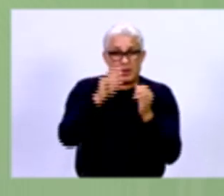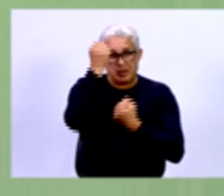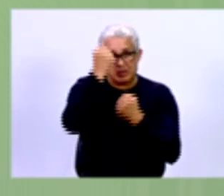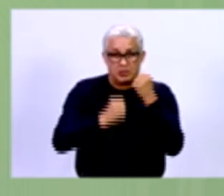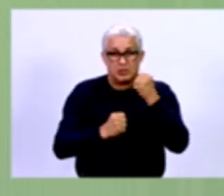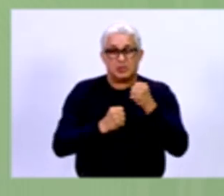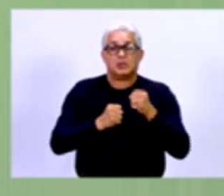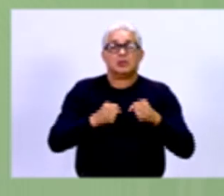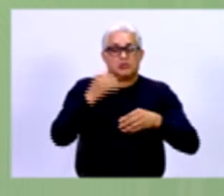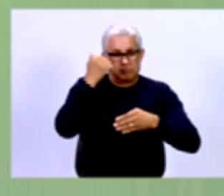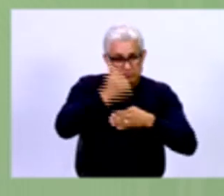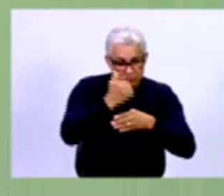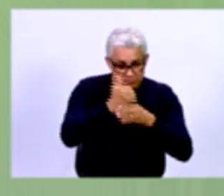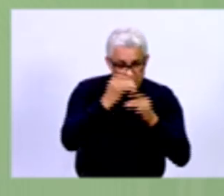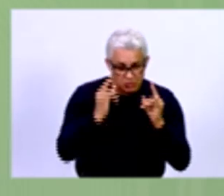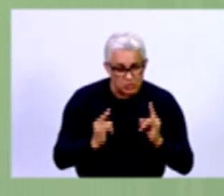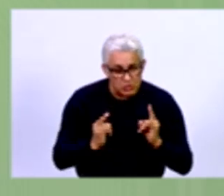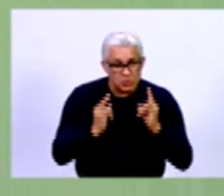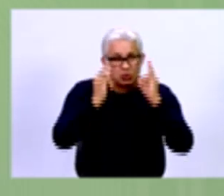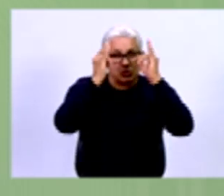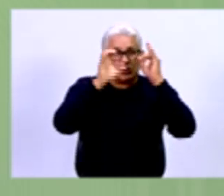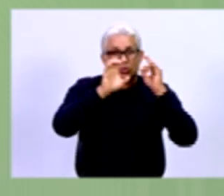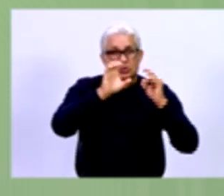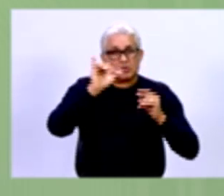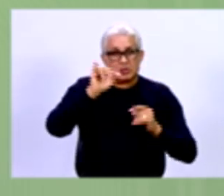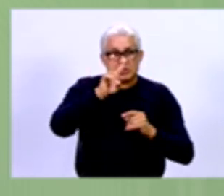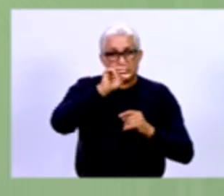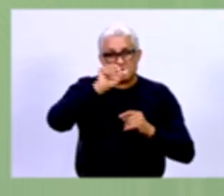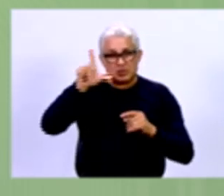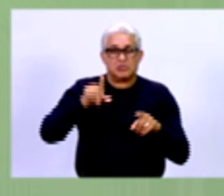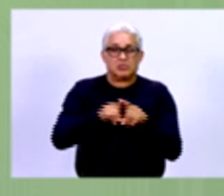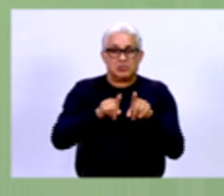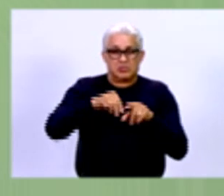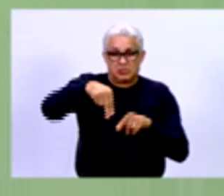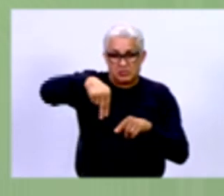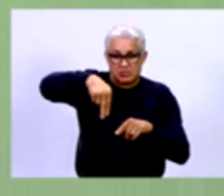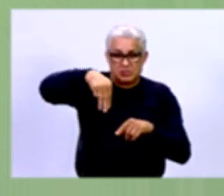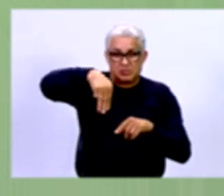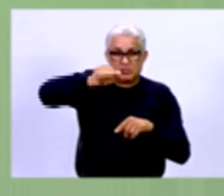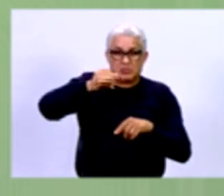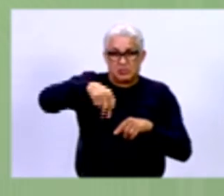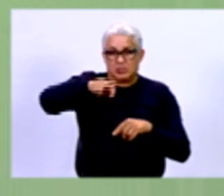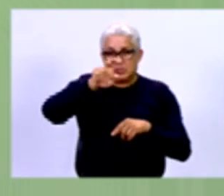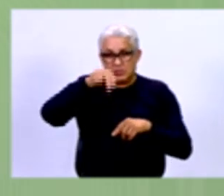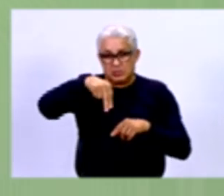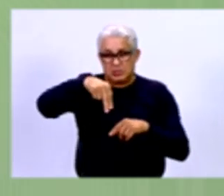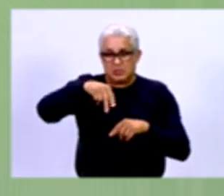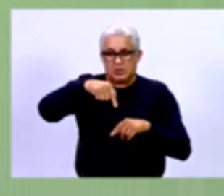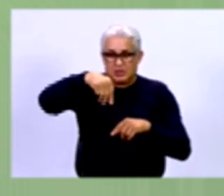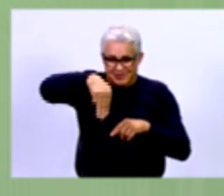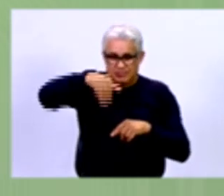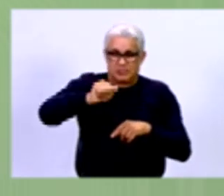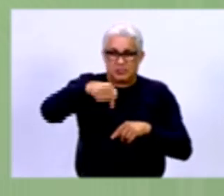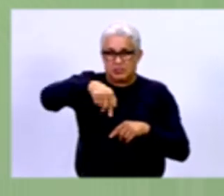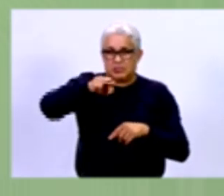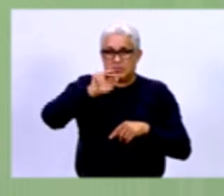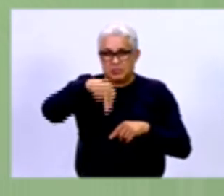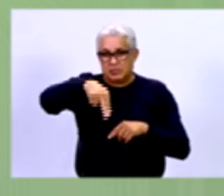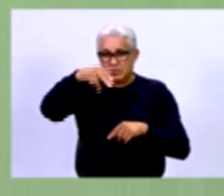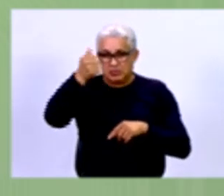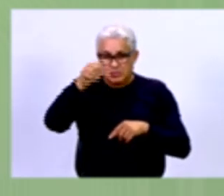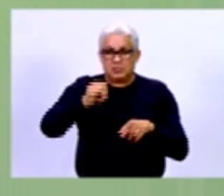construção civil, a construção de máquinas, equipamentos, de carros, de eletrodomésticos, tudo está no setor secundário.